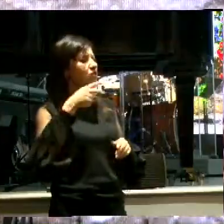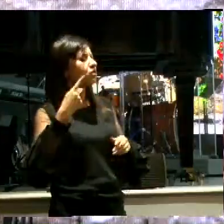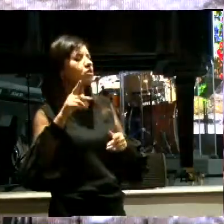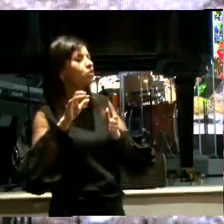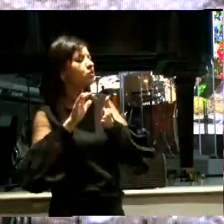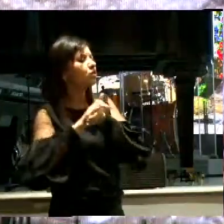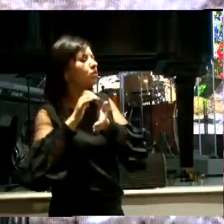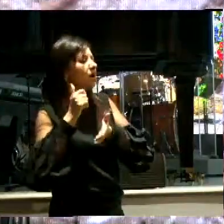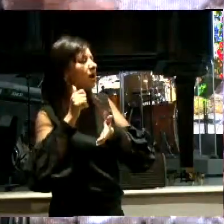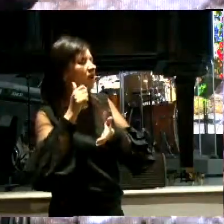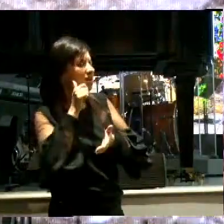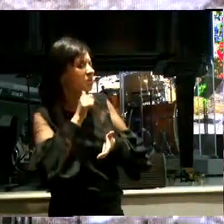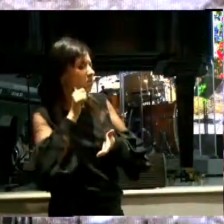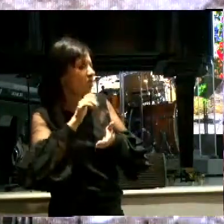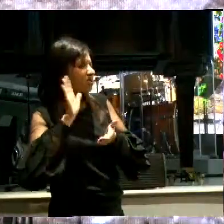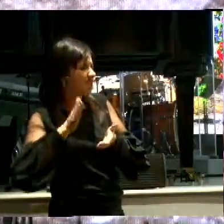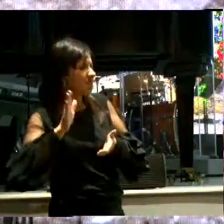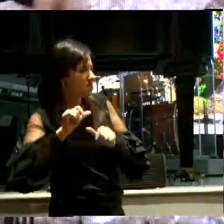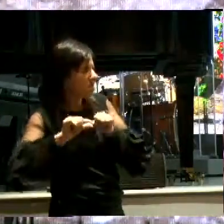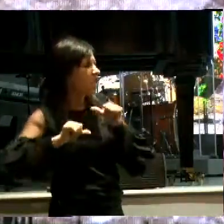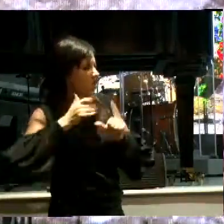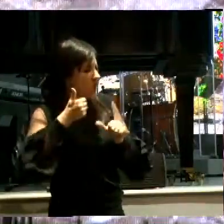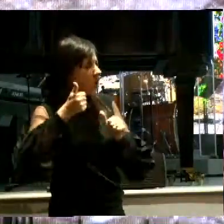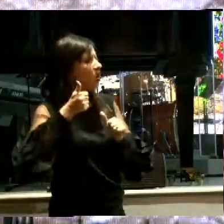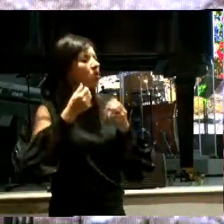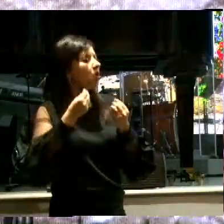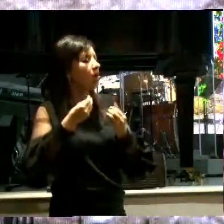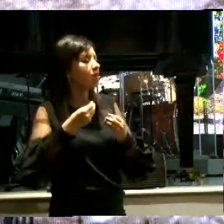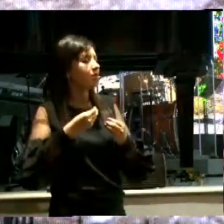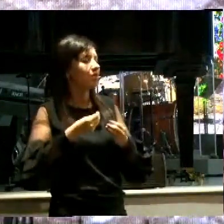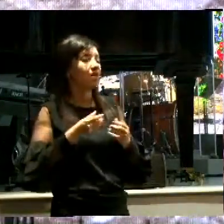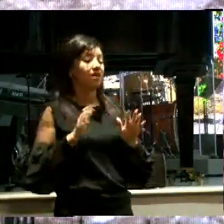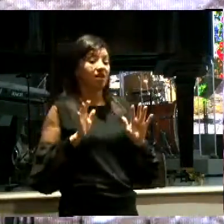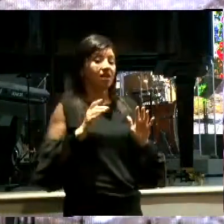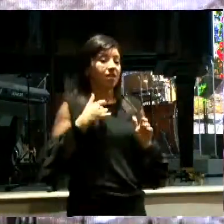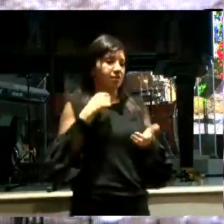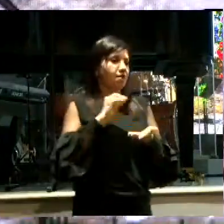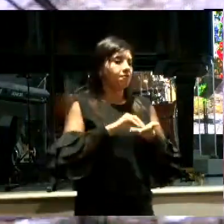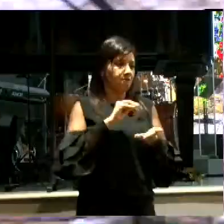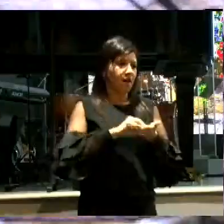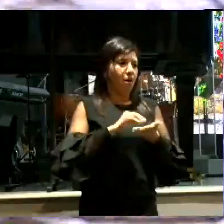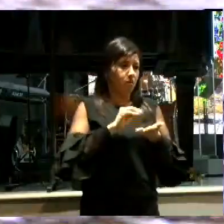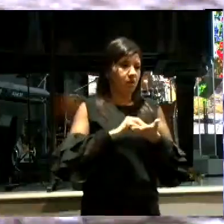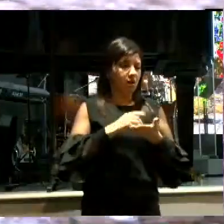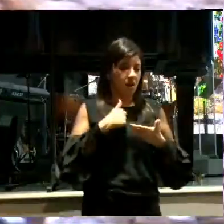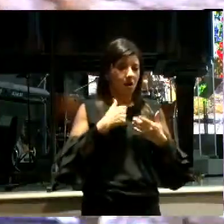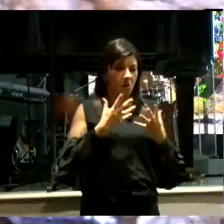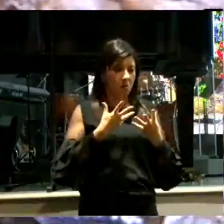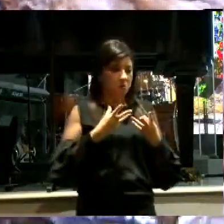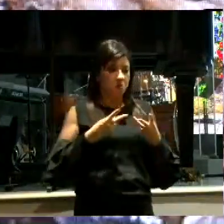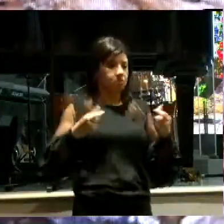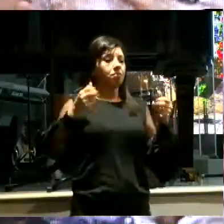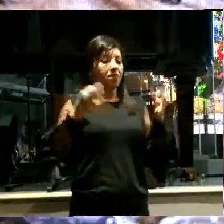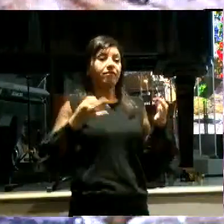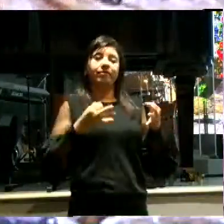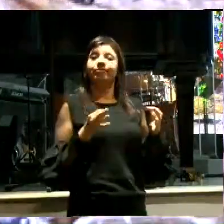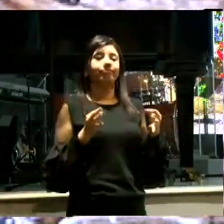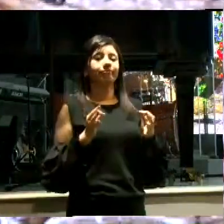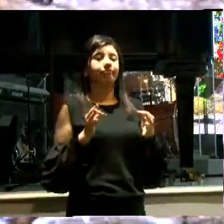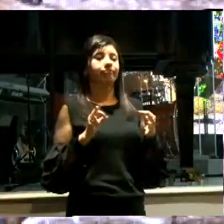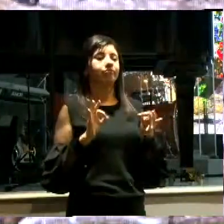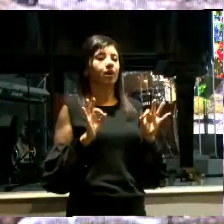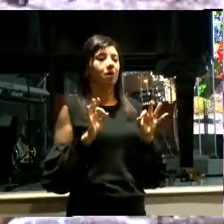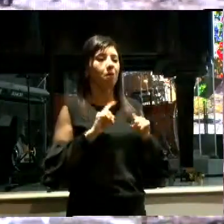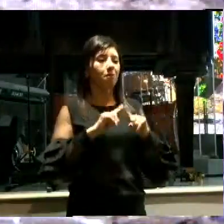à perfeição. Porque o dia que chegar à perfeição, eu nem vou estar aqui. Vai brotar uma asa aqui, eu vou embora. Mas eu mudei